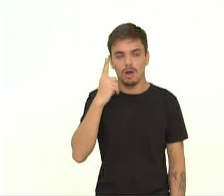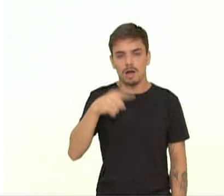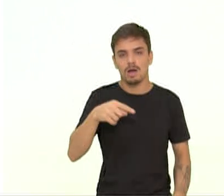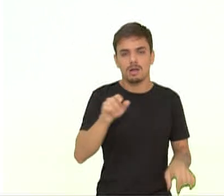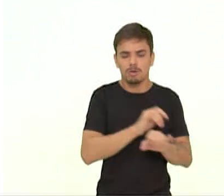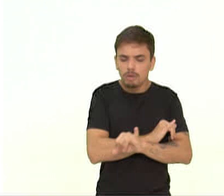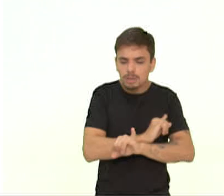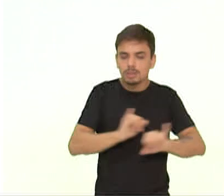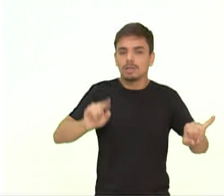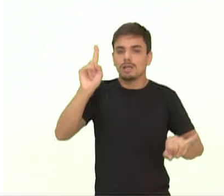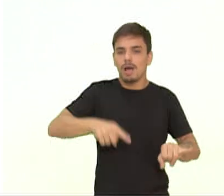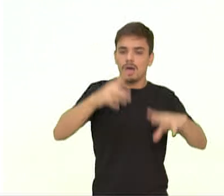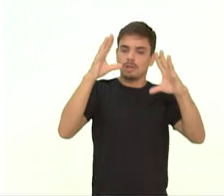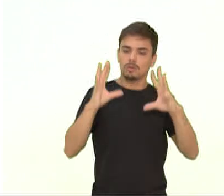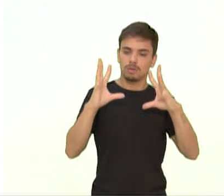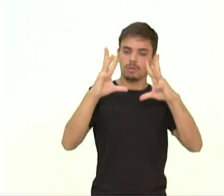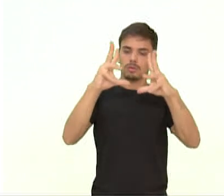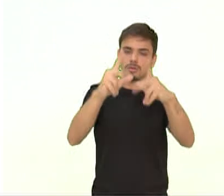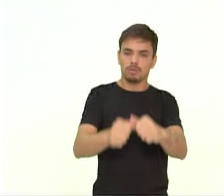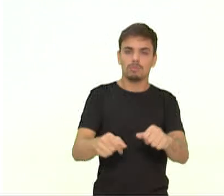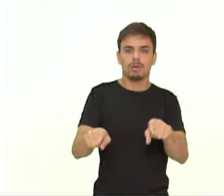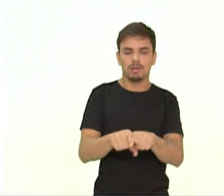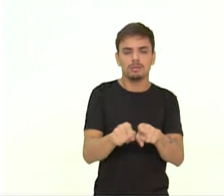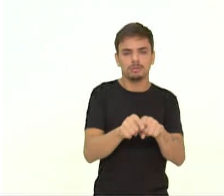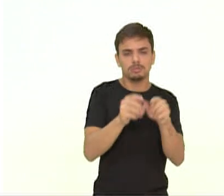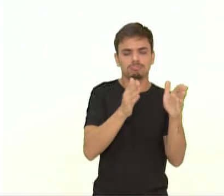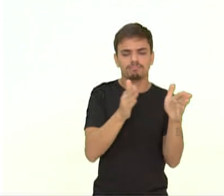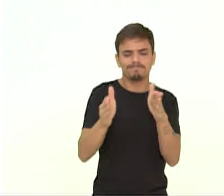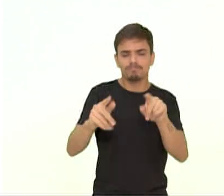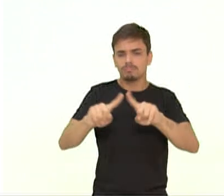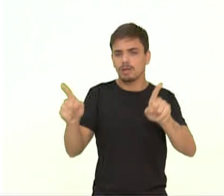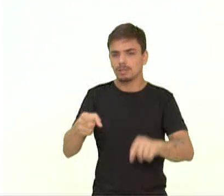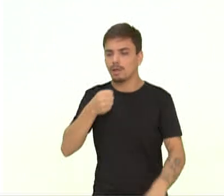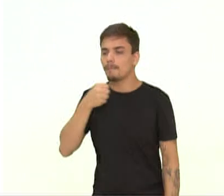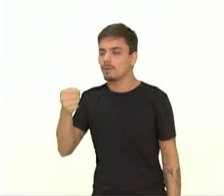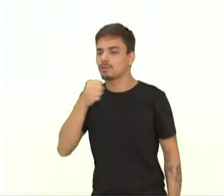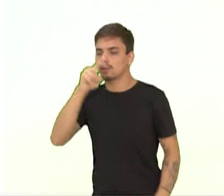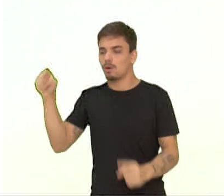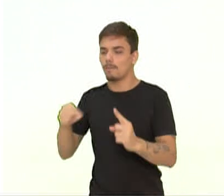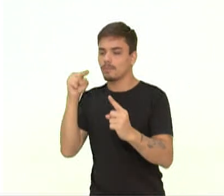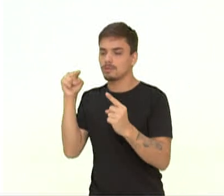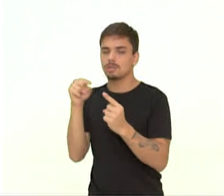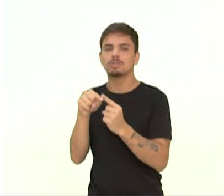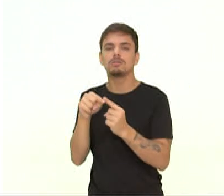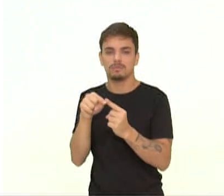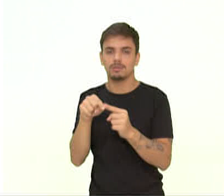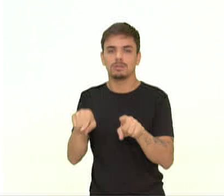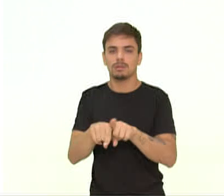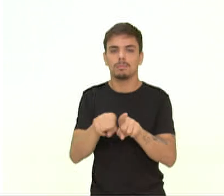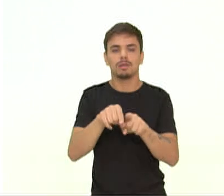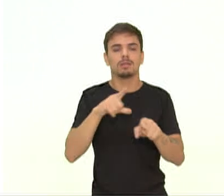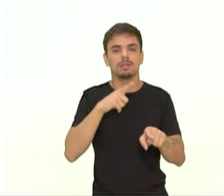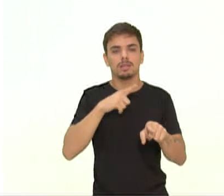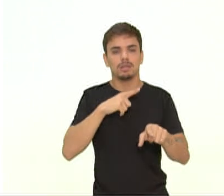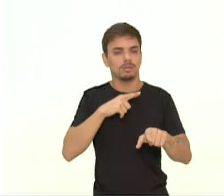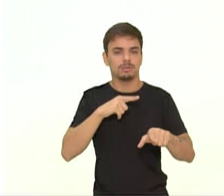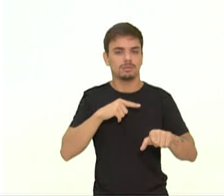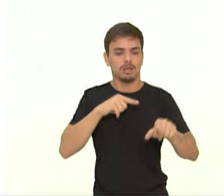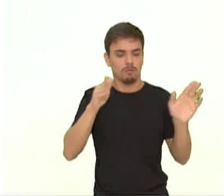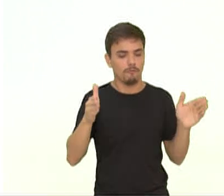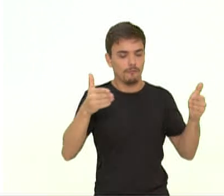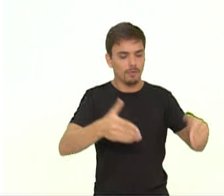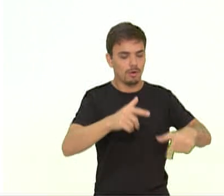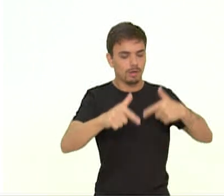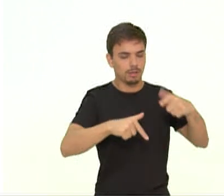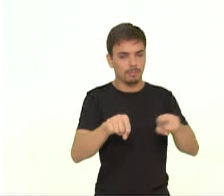é totalmente imparcial, a reportagem é objetiva, mesmo trabalhando com o enfoque